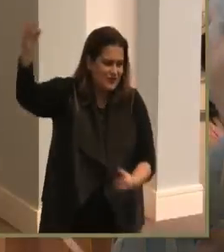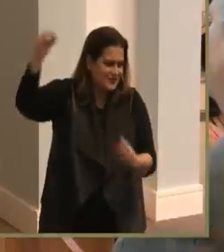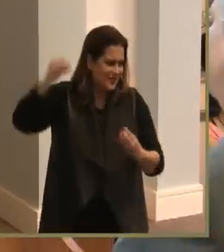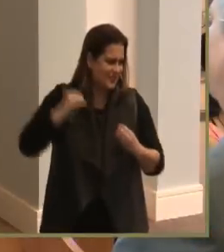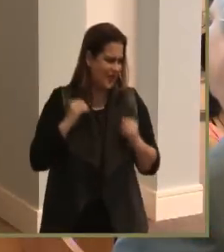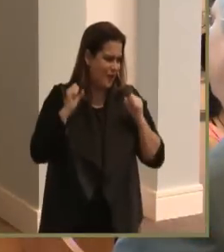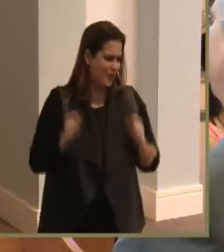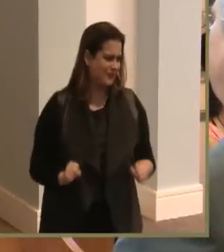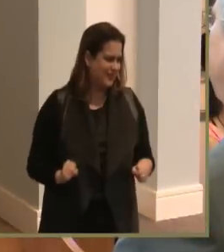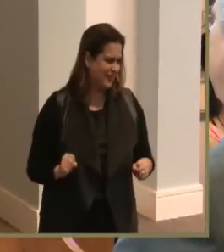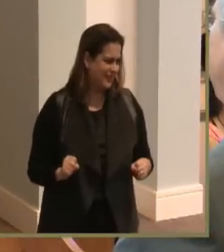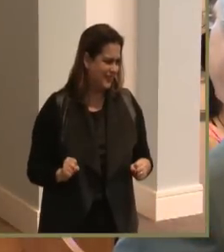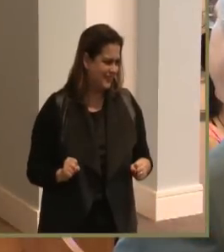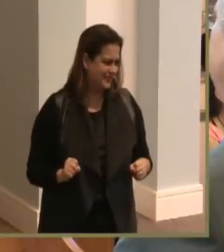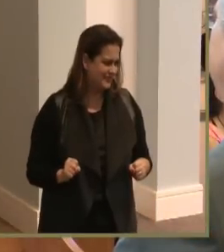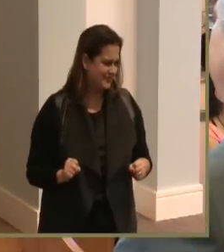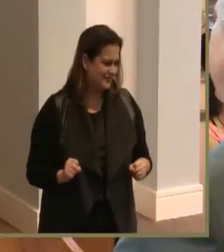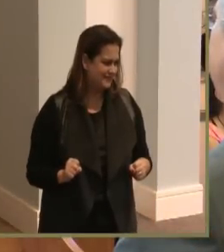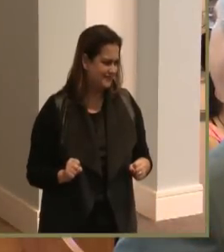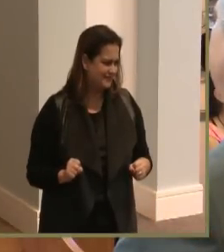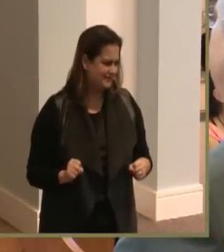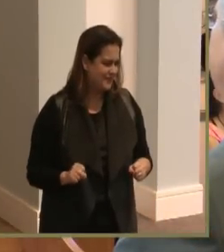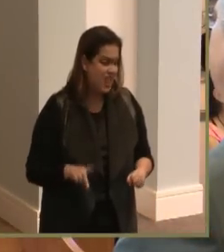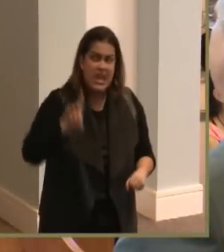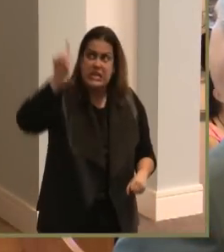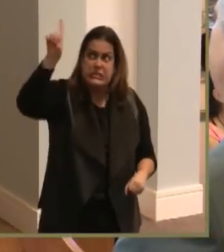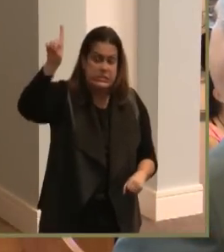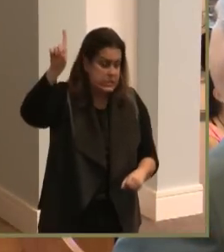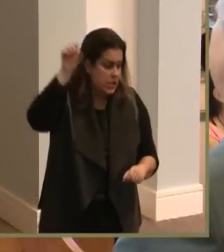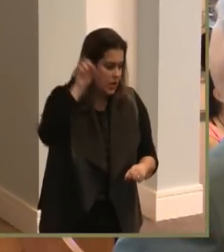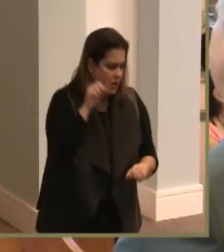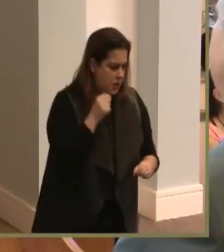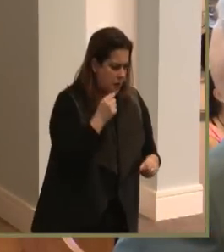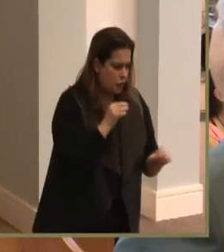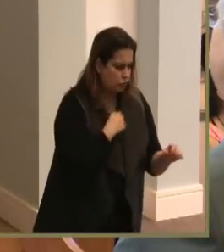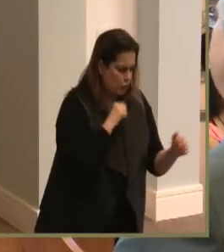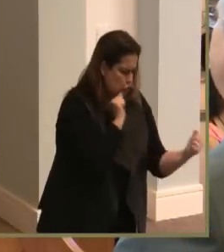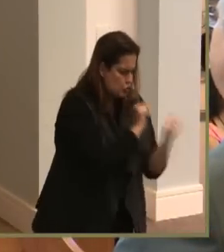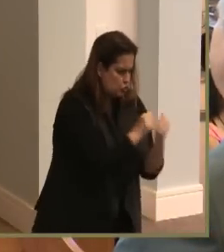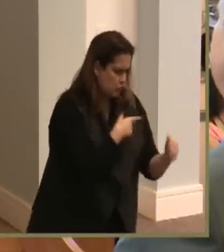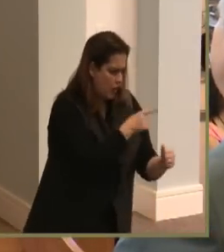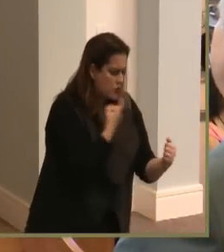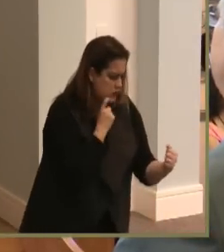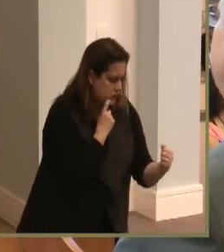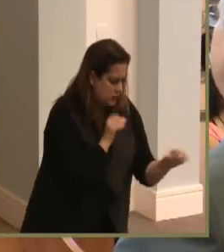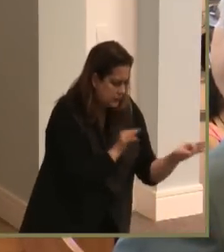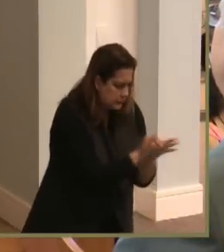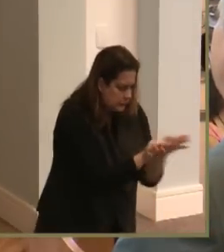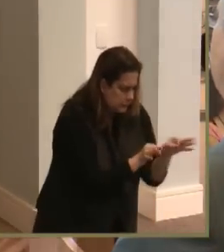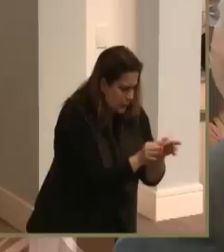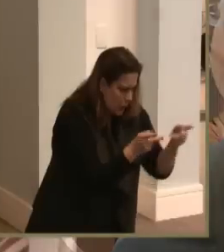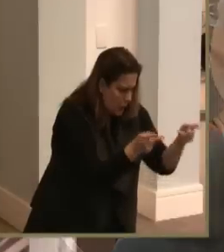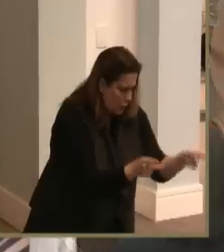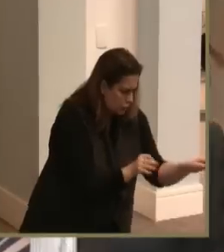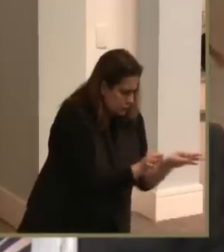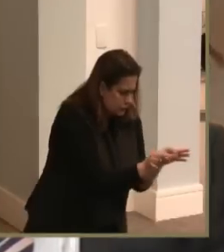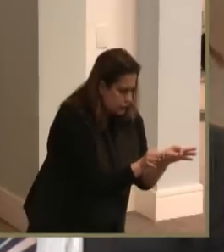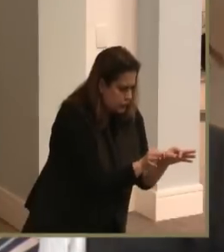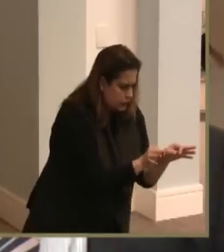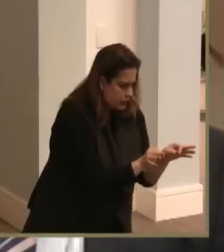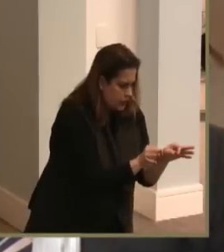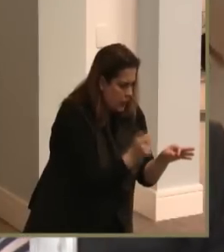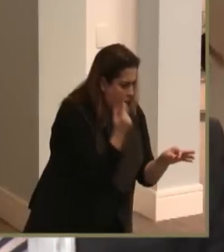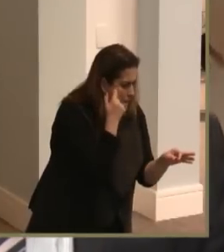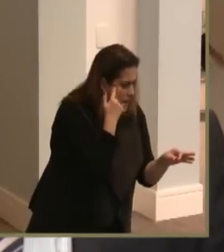Quando você está com uma pessoa, você não pensa em estratégias, Você pensa naquela vida, naquele momento,